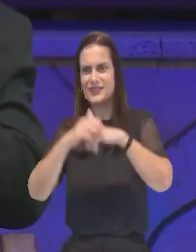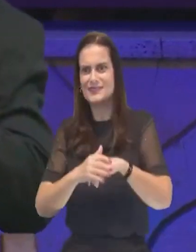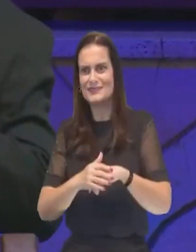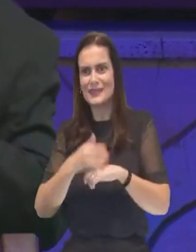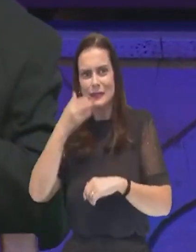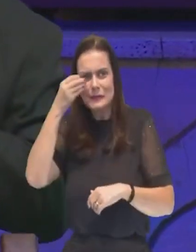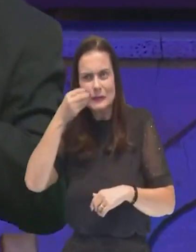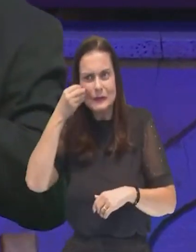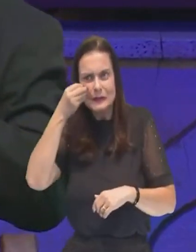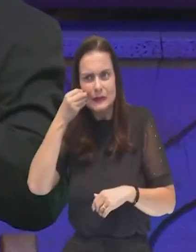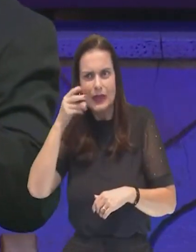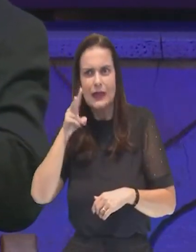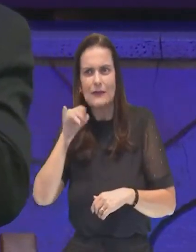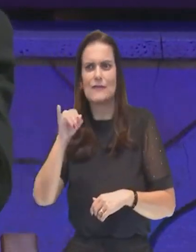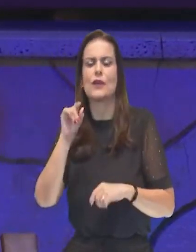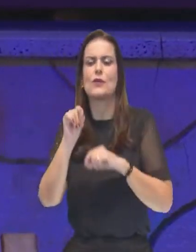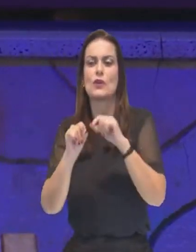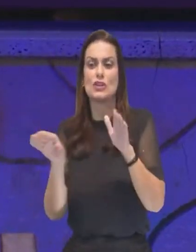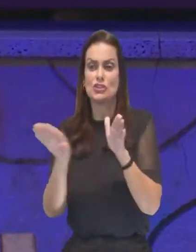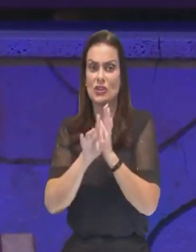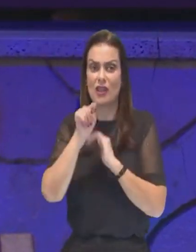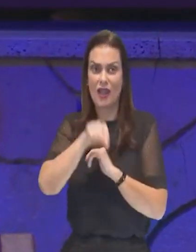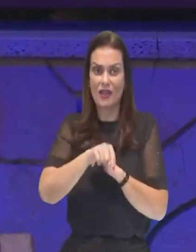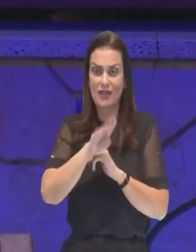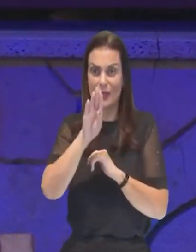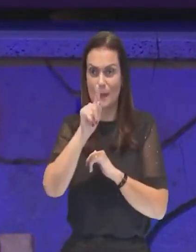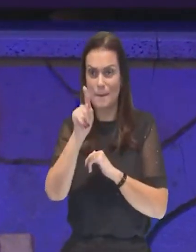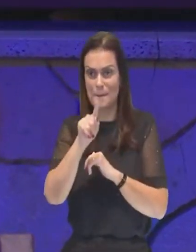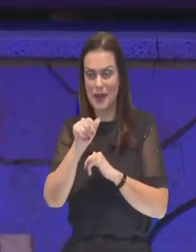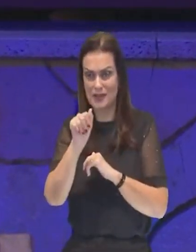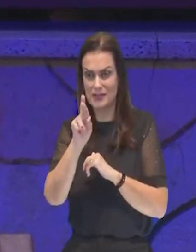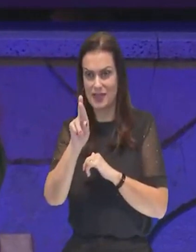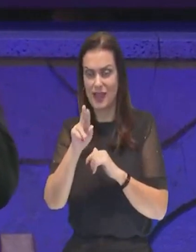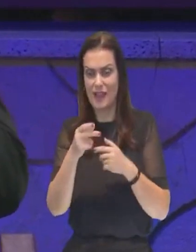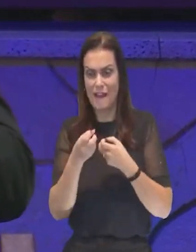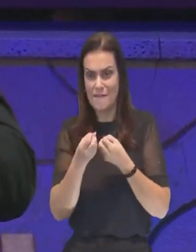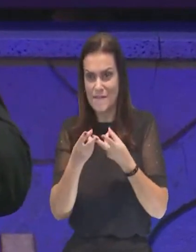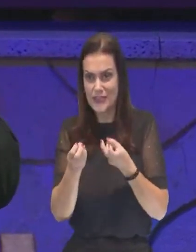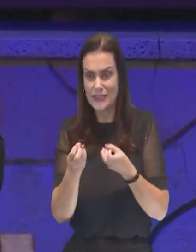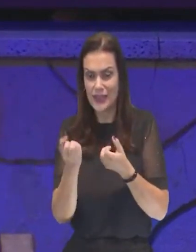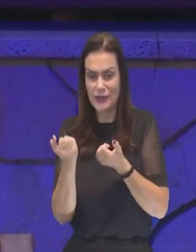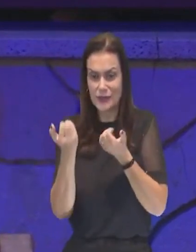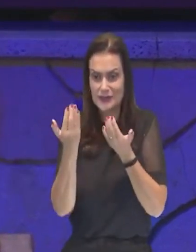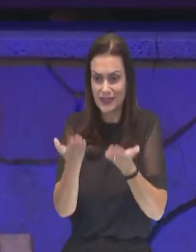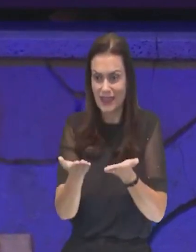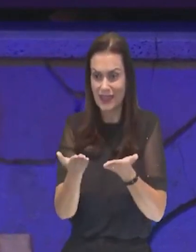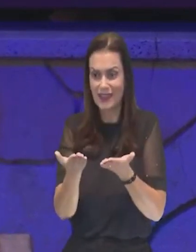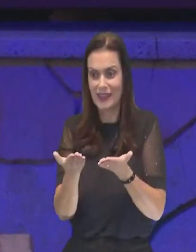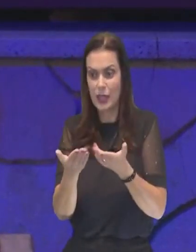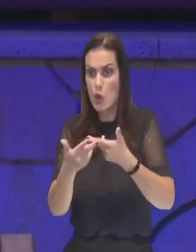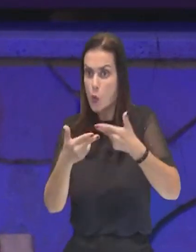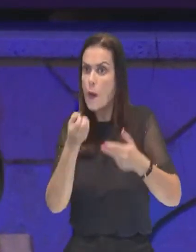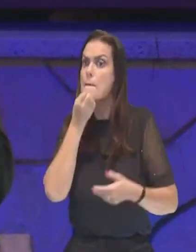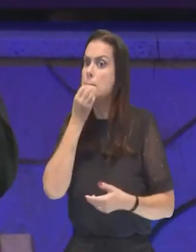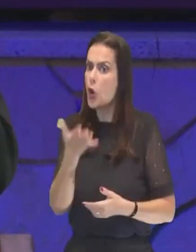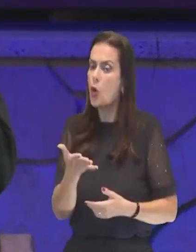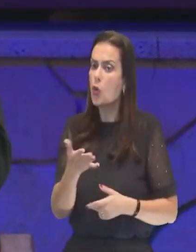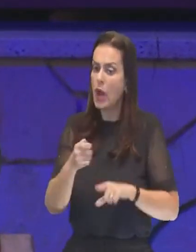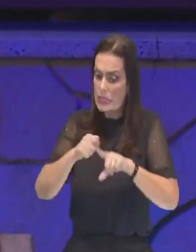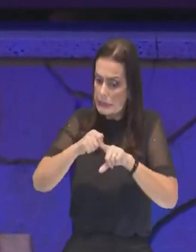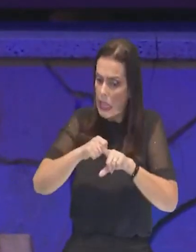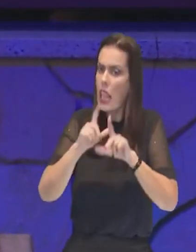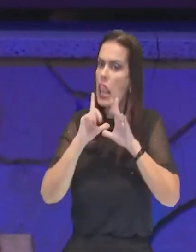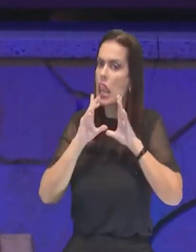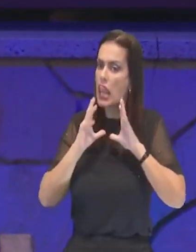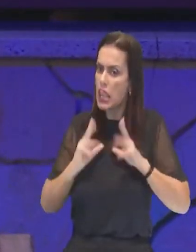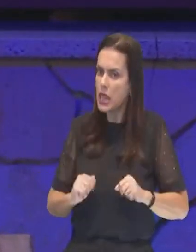você verá, quando chegar aqui no bazar, aquilo que você doou. Mas olha, é coisa boa, arrumadinho, viu? O tênis precisa estar